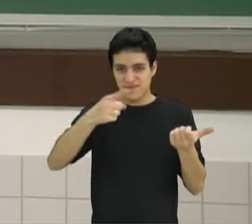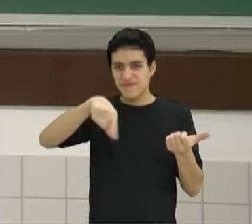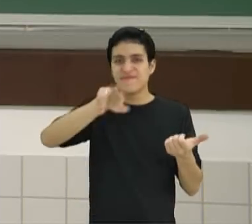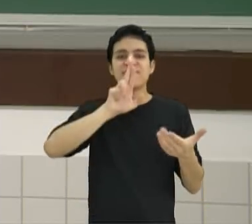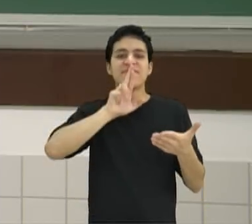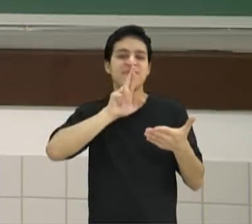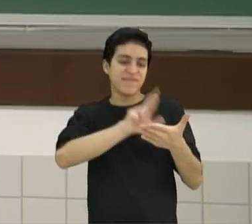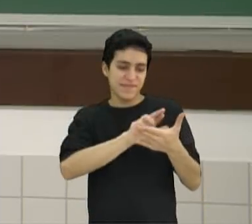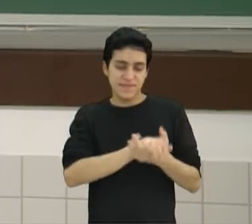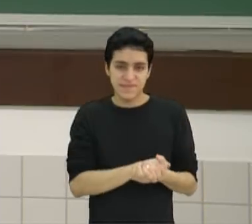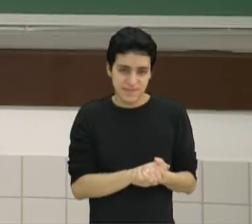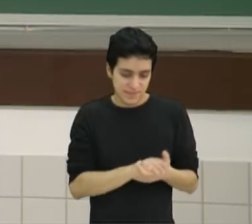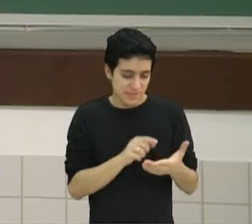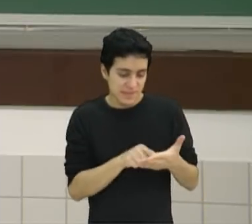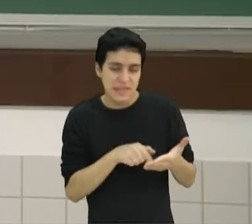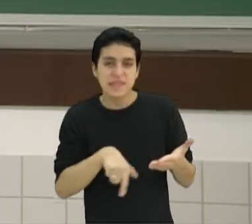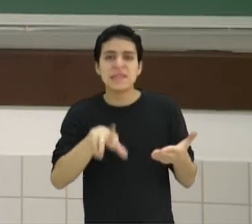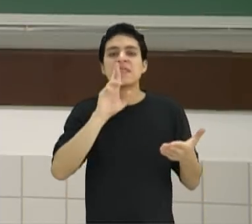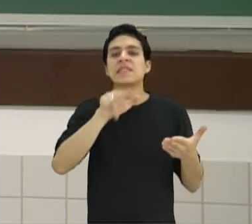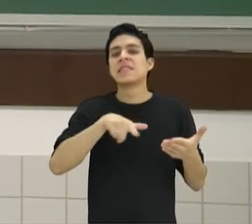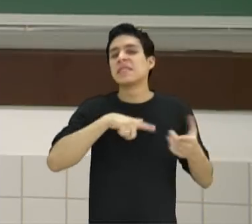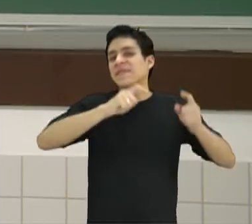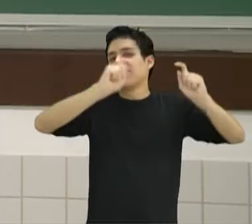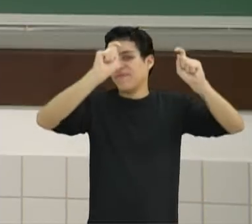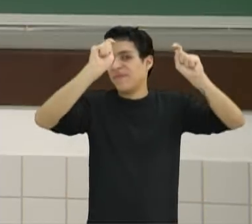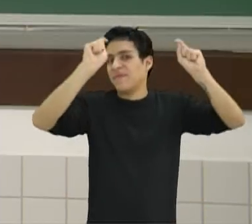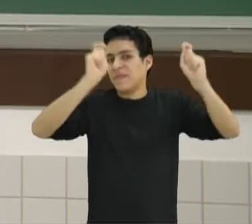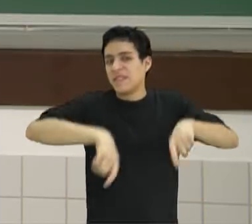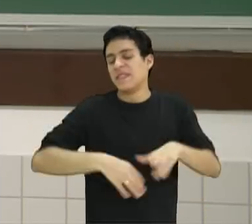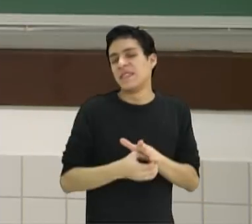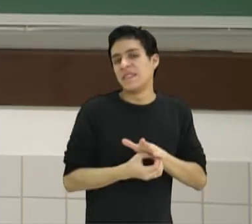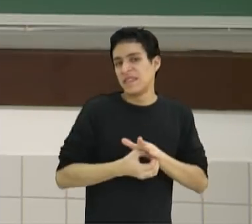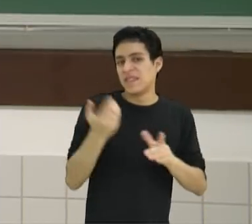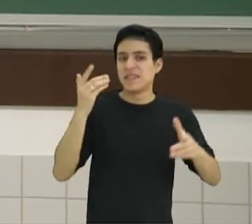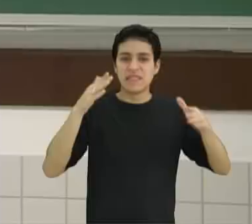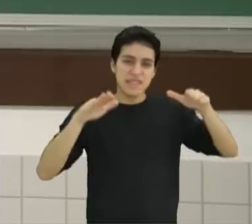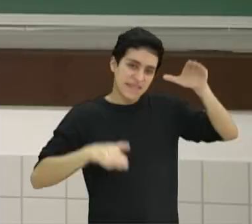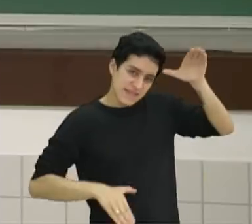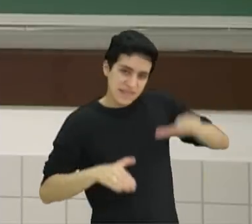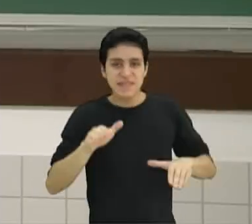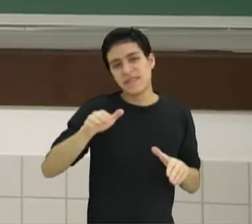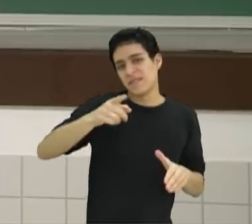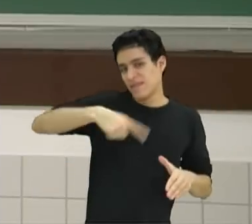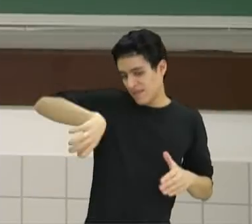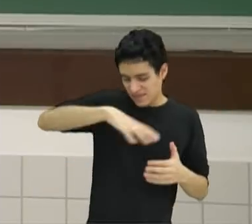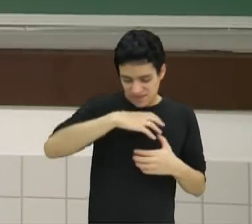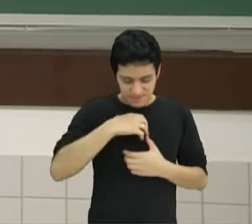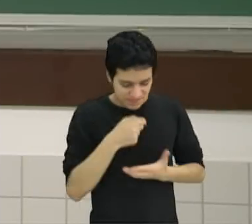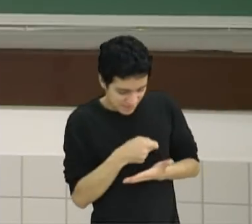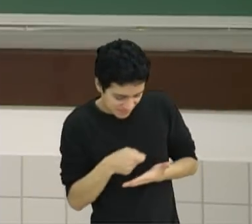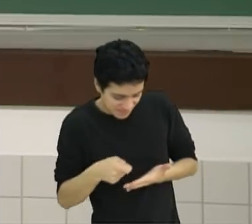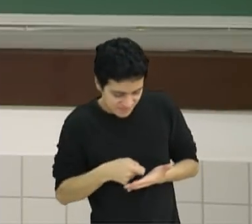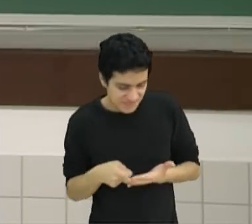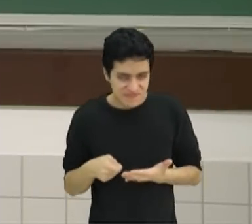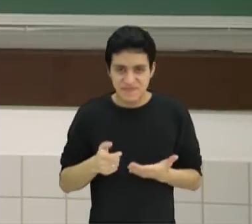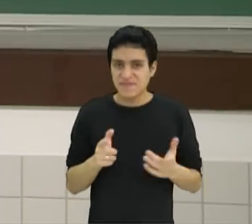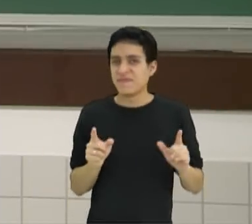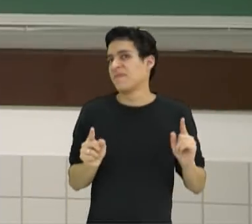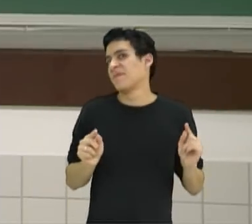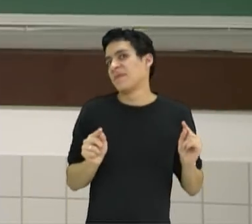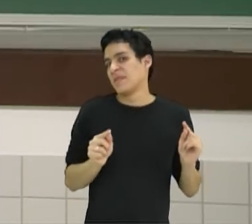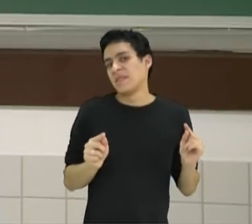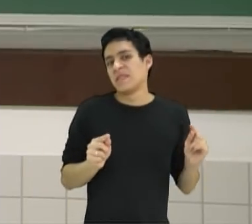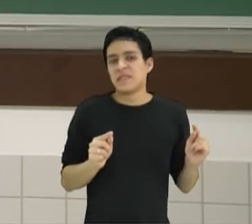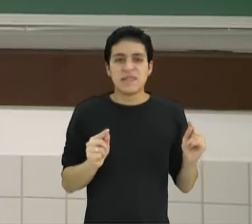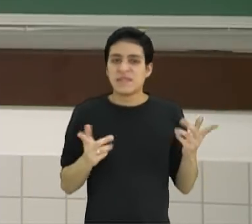Respondeu? Essa resposta tem várias possibilidades dependendo da forma como você está escrevendo, né? Ninguém vai abordar com as